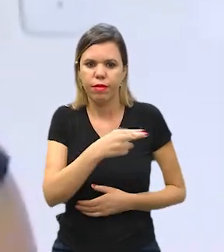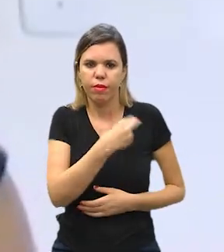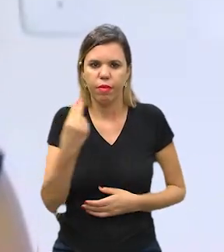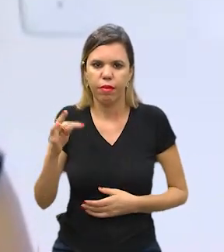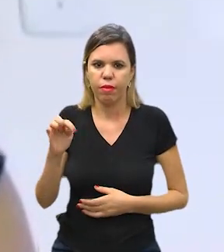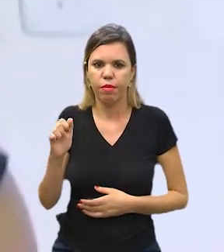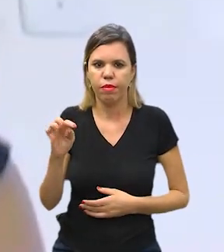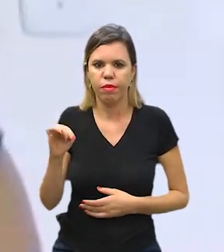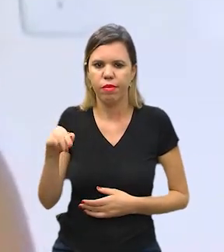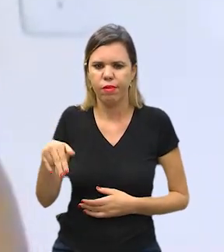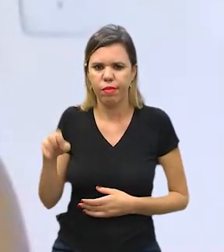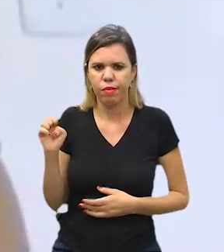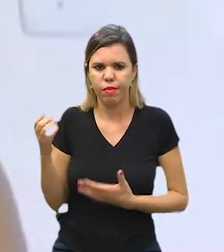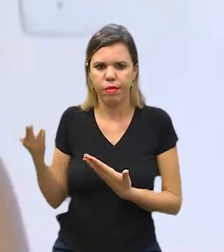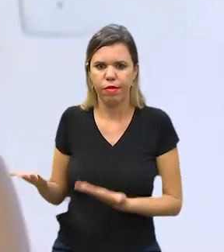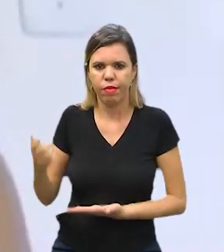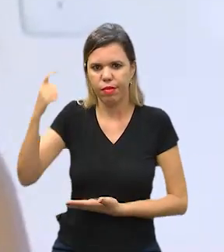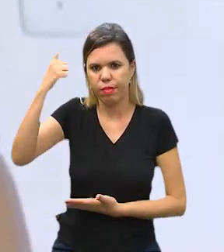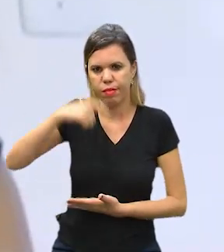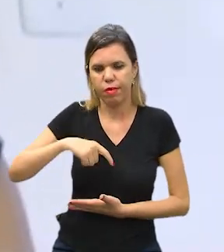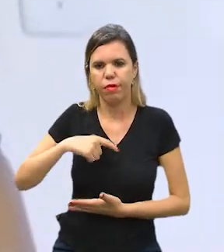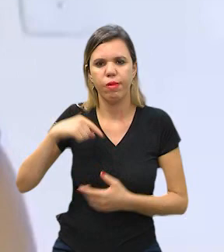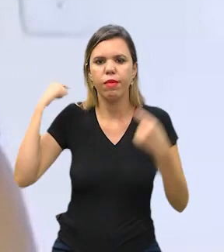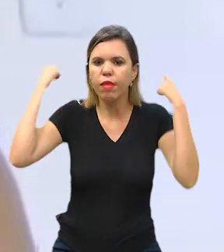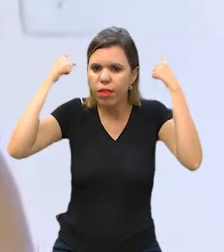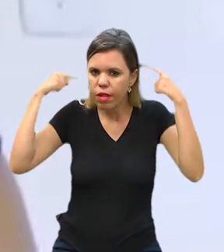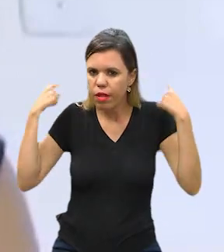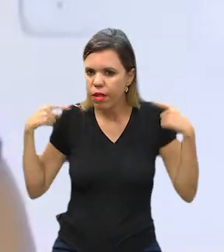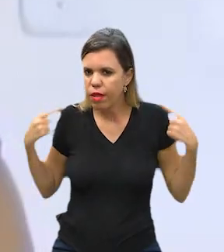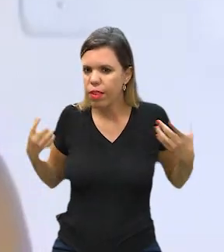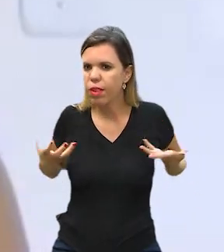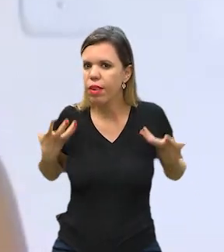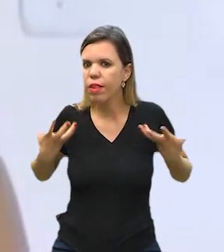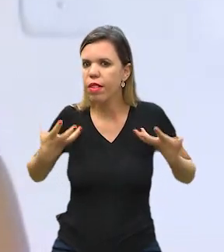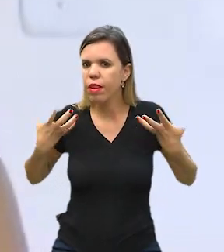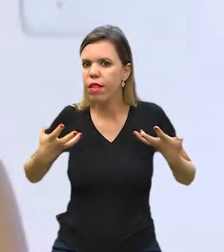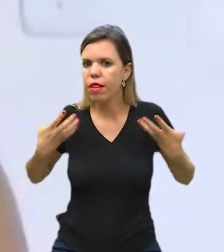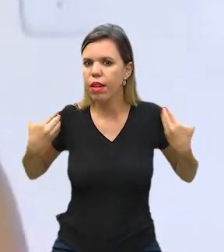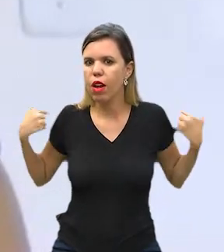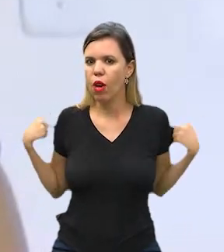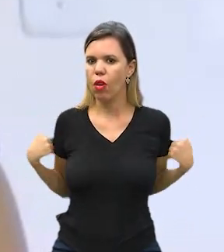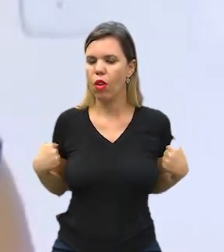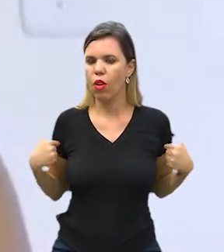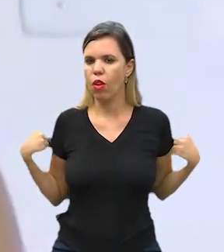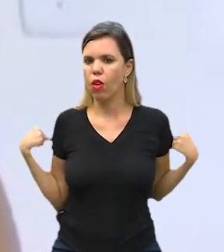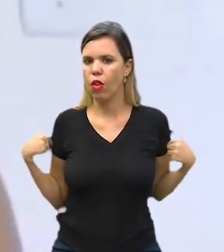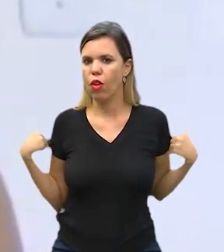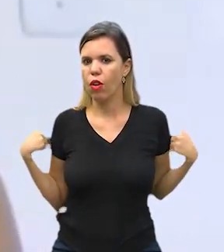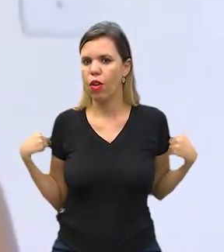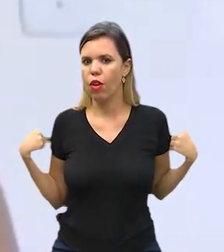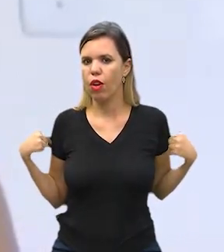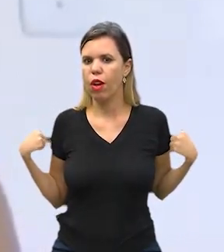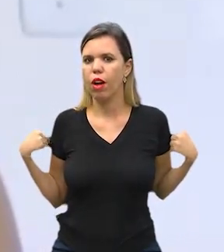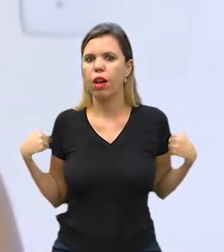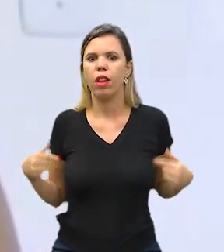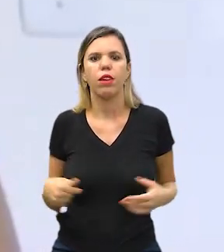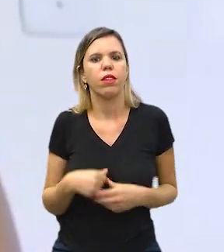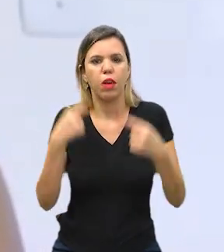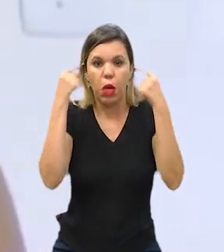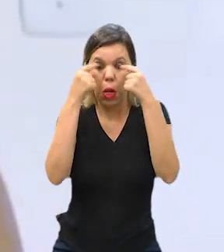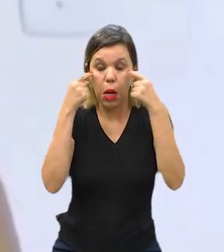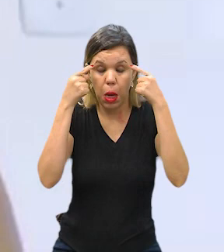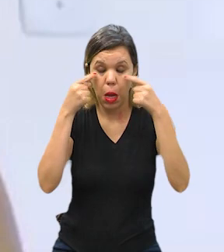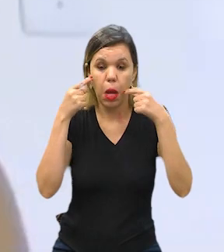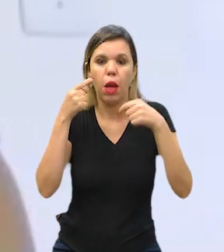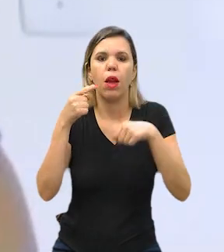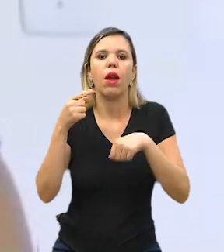tarde a todos. Meu nome é Tatiane Zamay. Eu tenho cabelos cacheados, um pouco abaixo do ombro, da altura